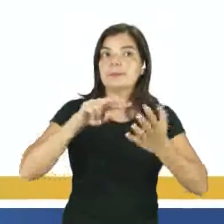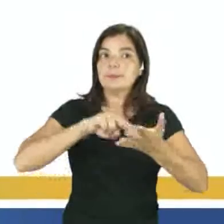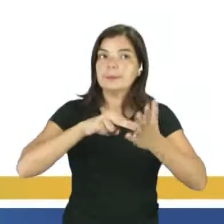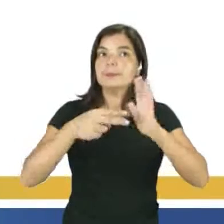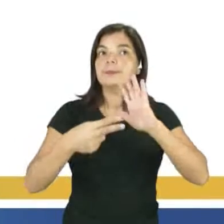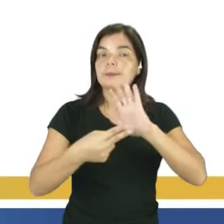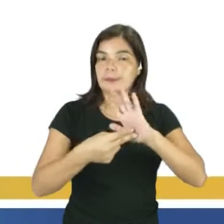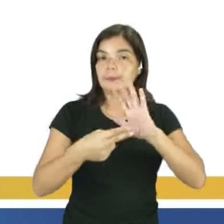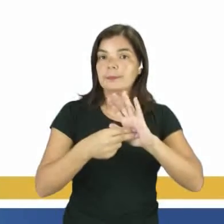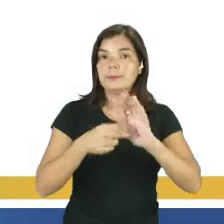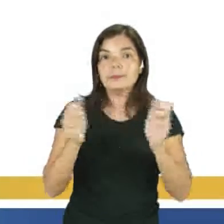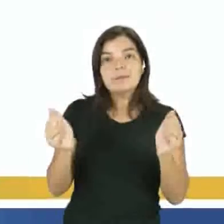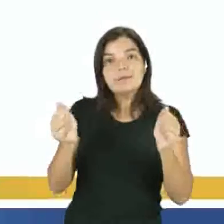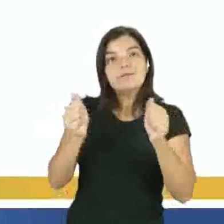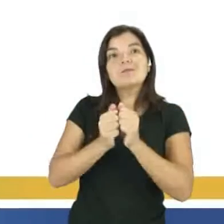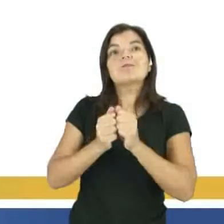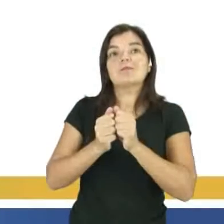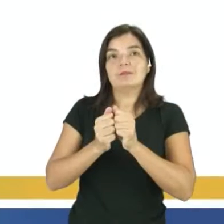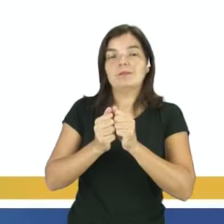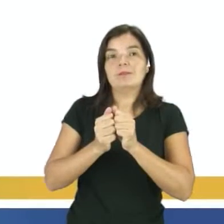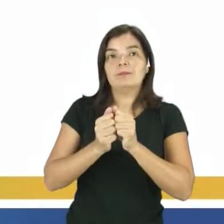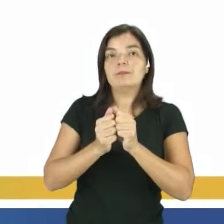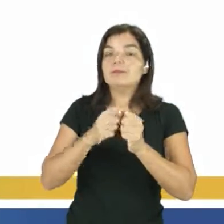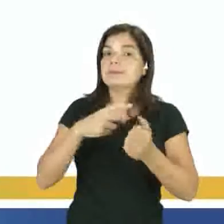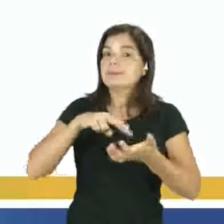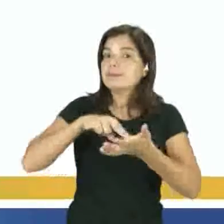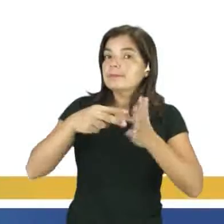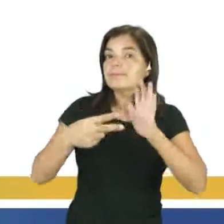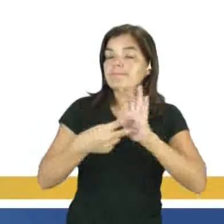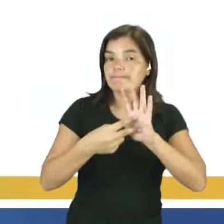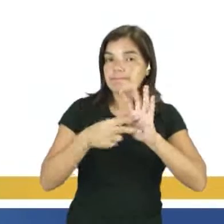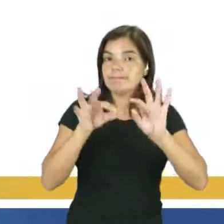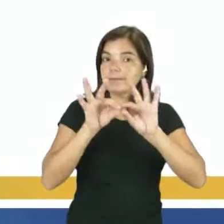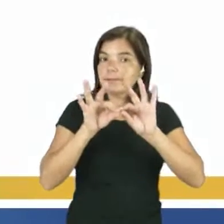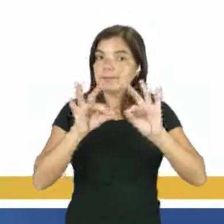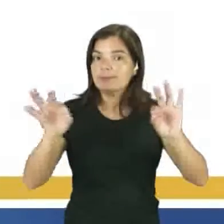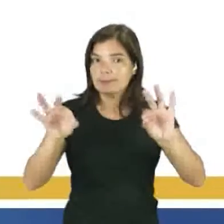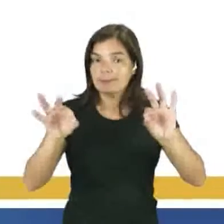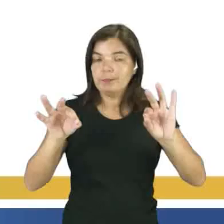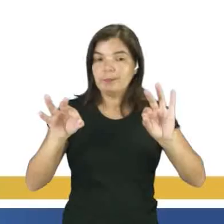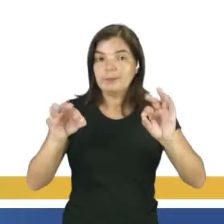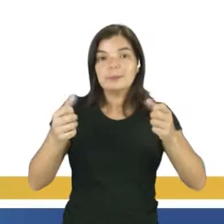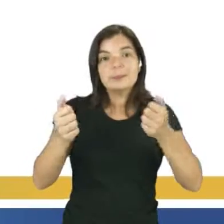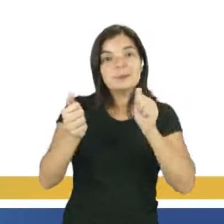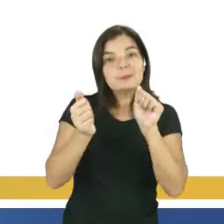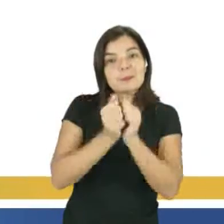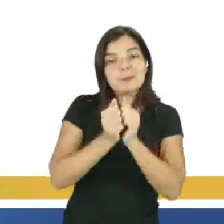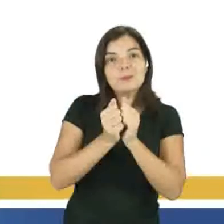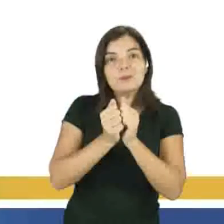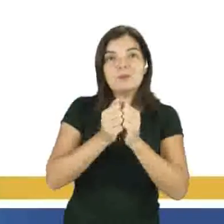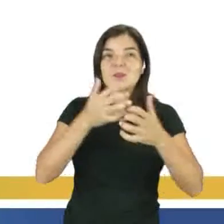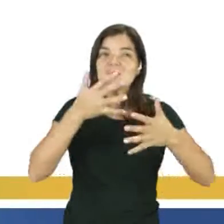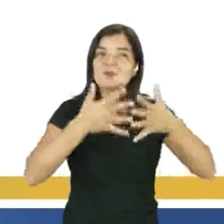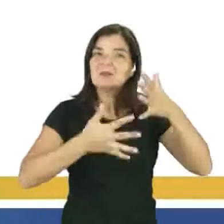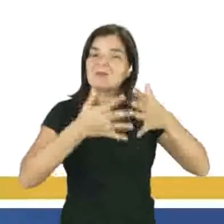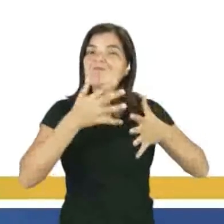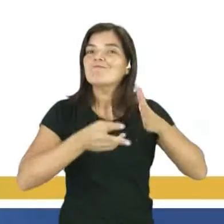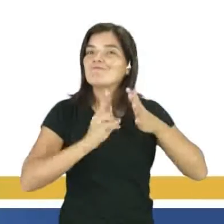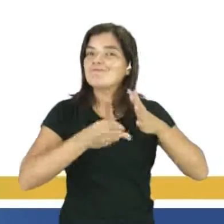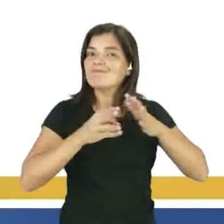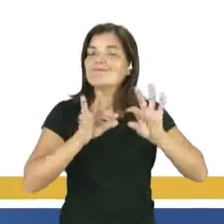é, R e S estarem sobrepostas. Ou seja, uma está em cima da outra se confundindo numa mesma